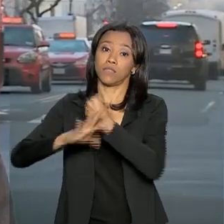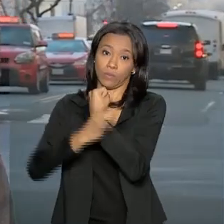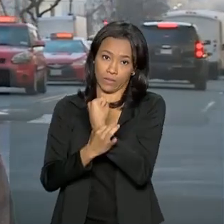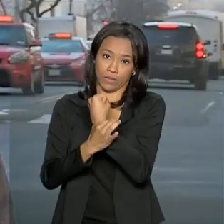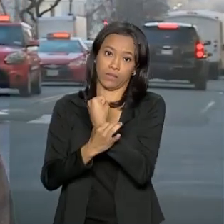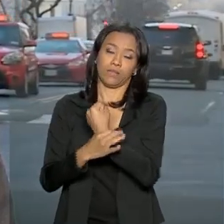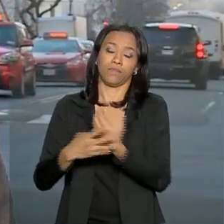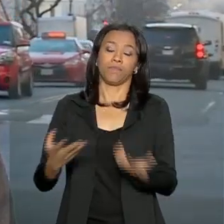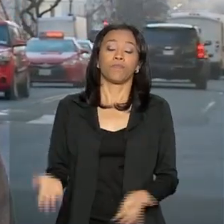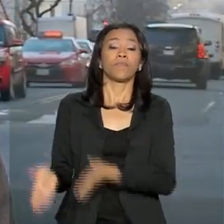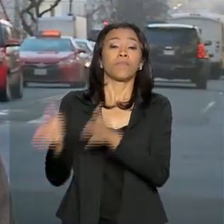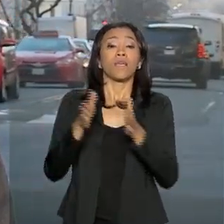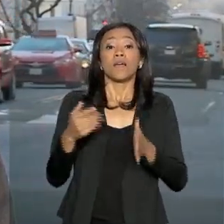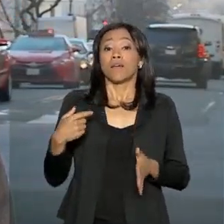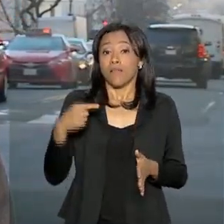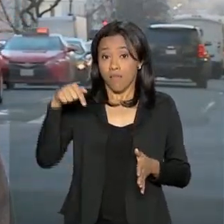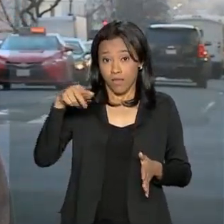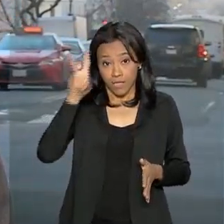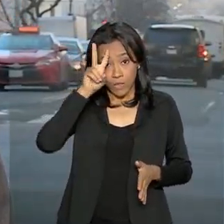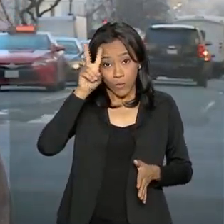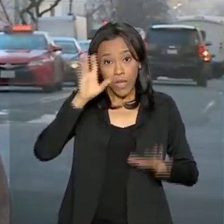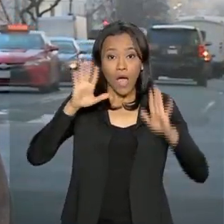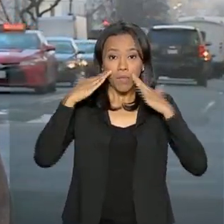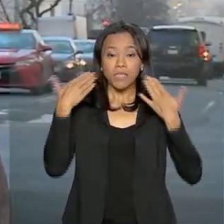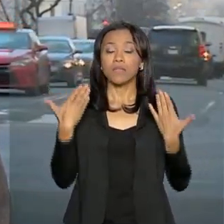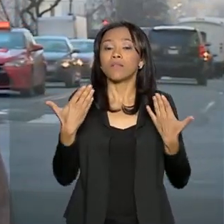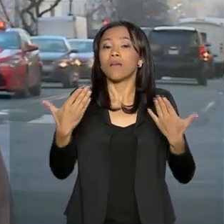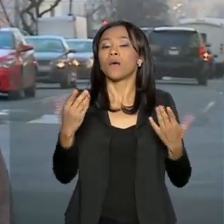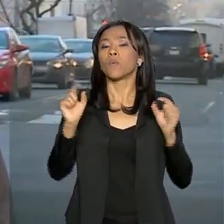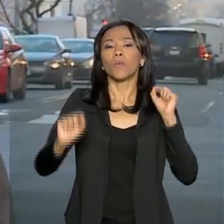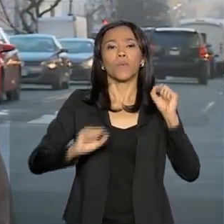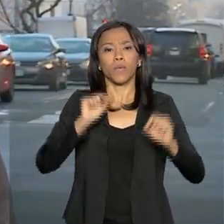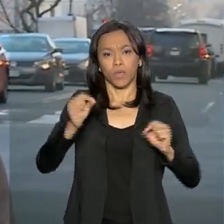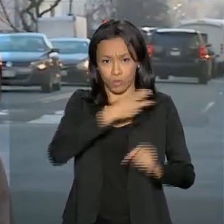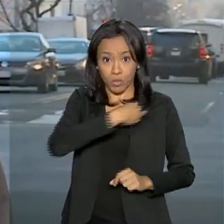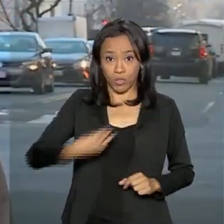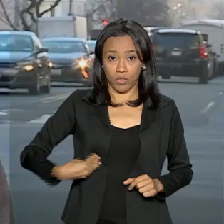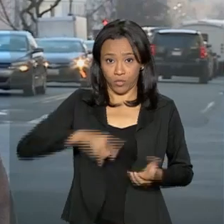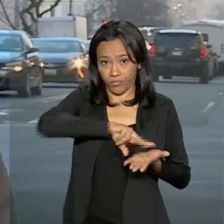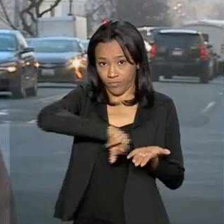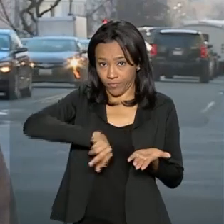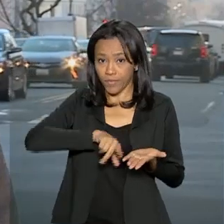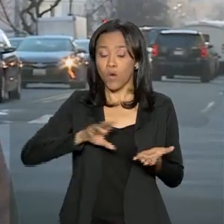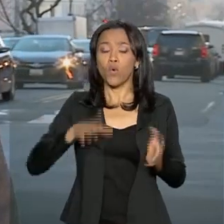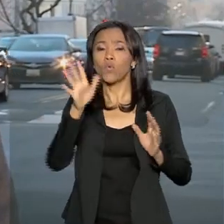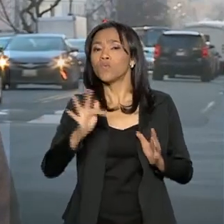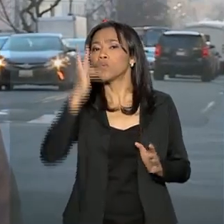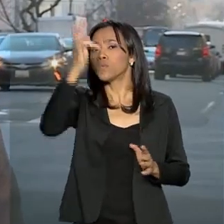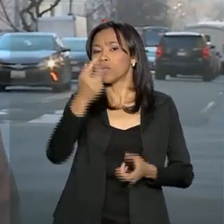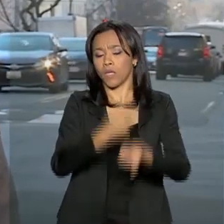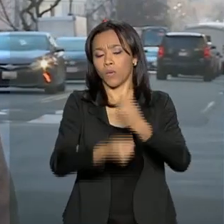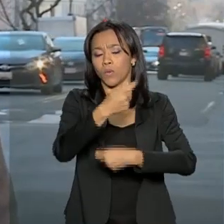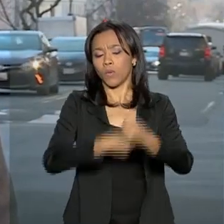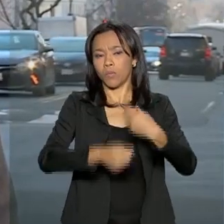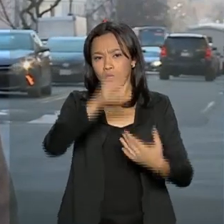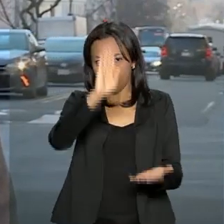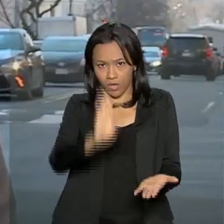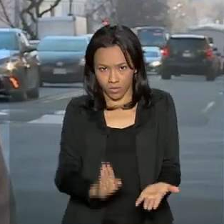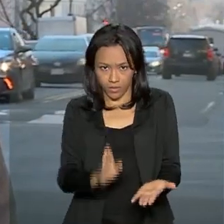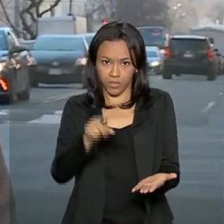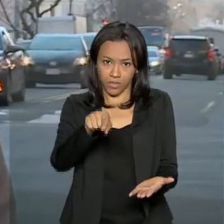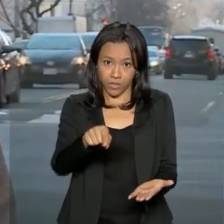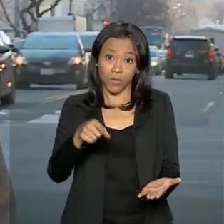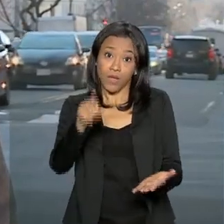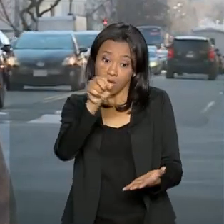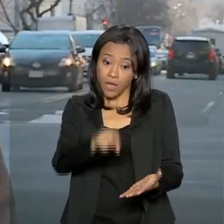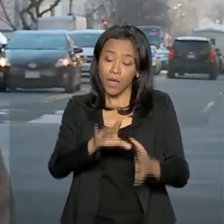segunda-feira, ministros apresentaram o futuro da economia do país para empresários e investidores na US Chamber, que é